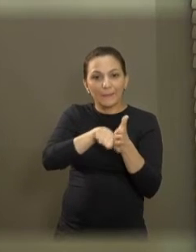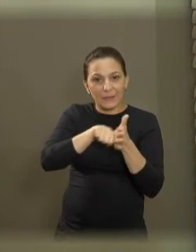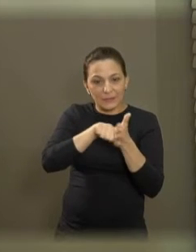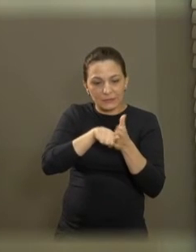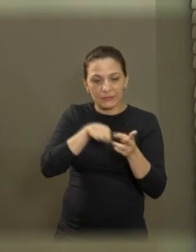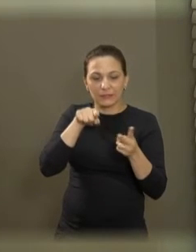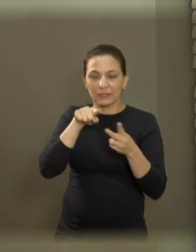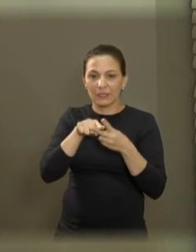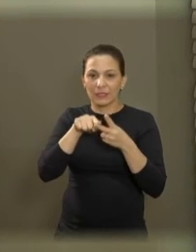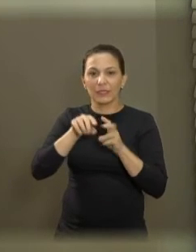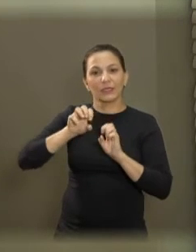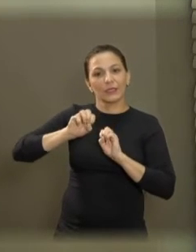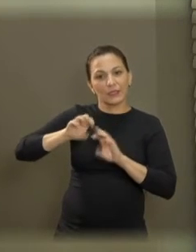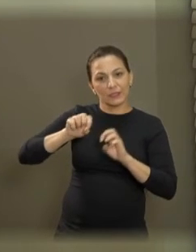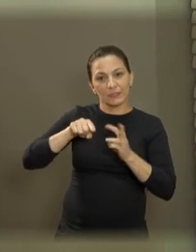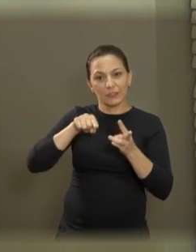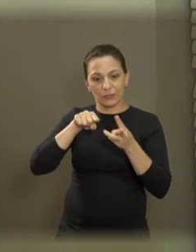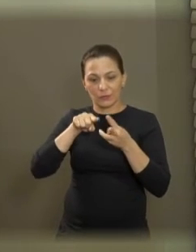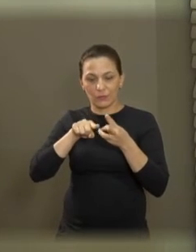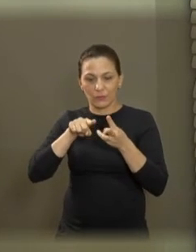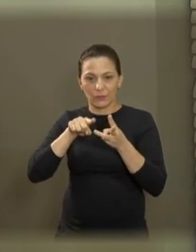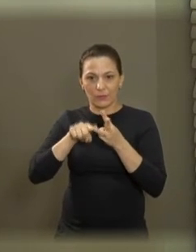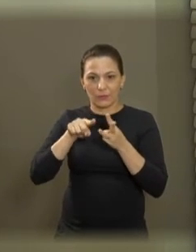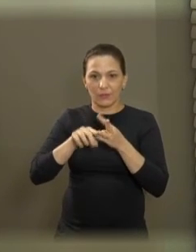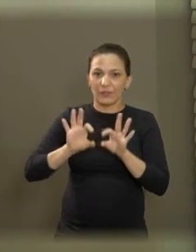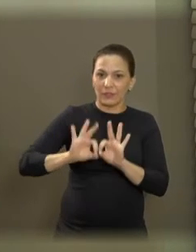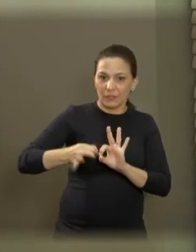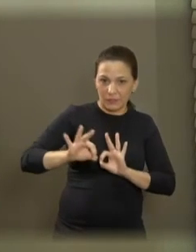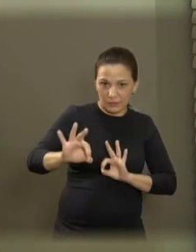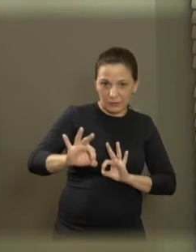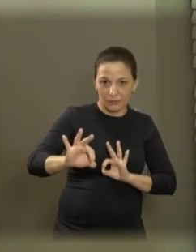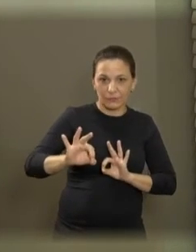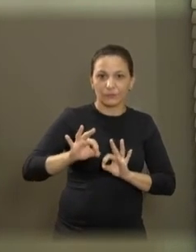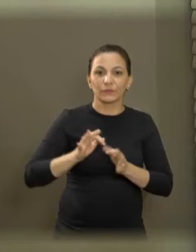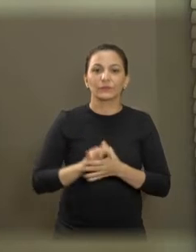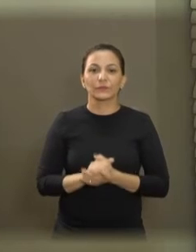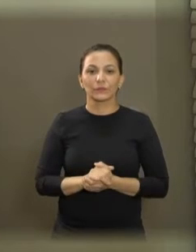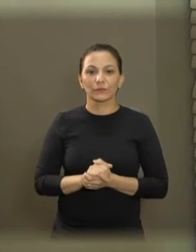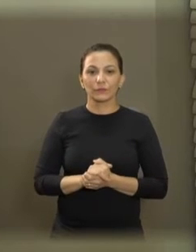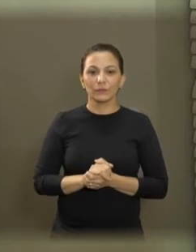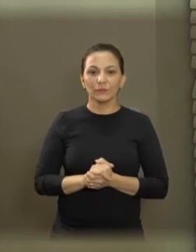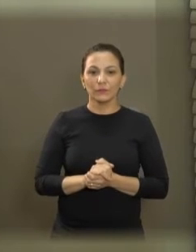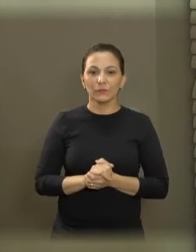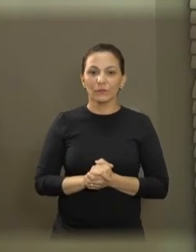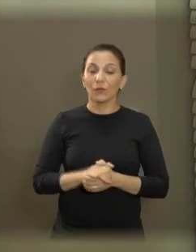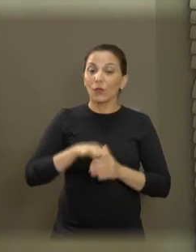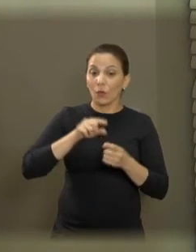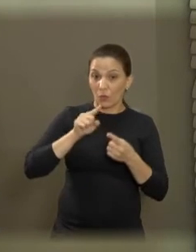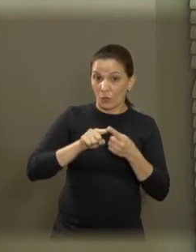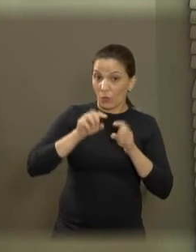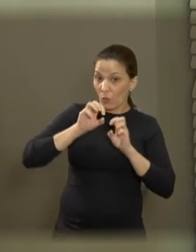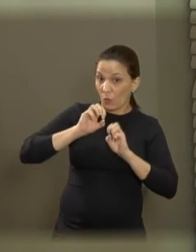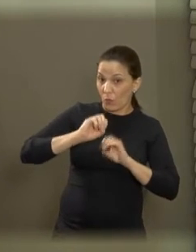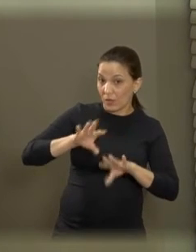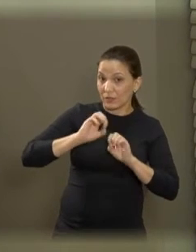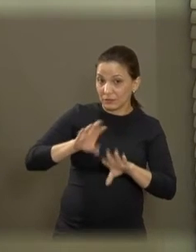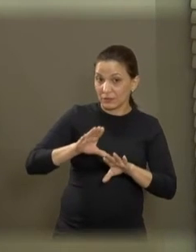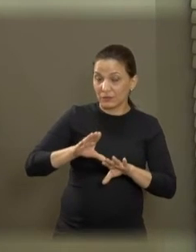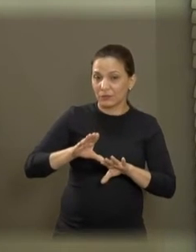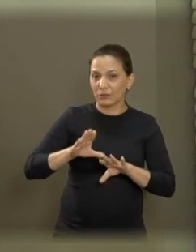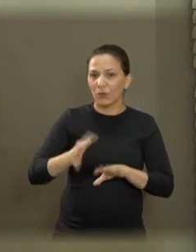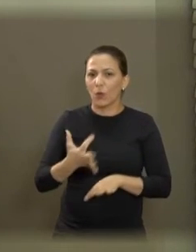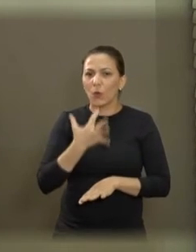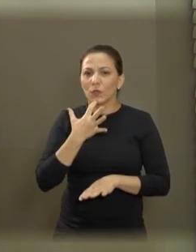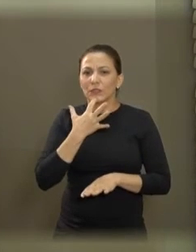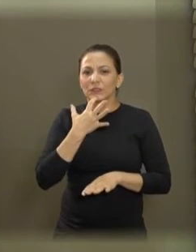ensino e a extensão. O seu ensino lhe concedeu muito, mas muita